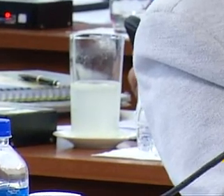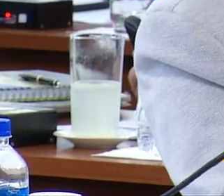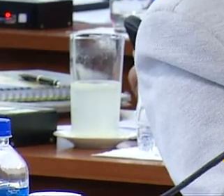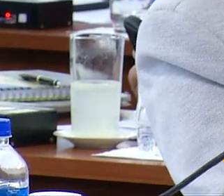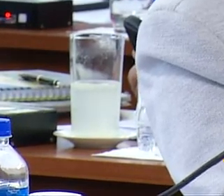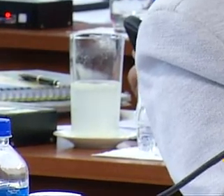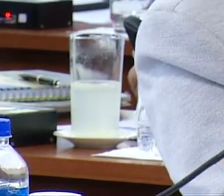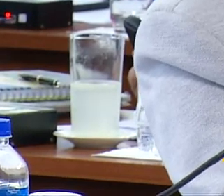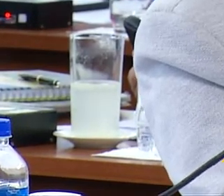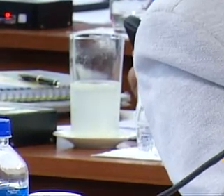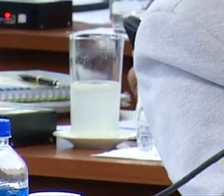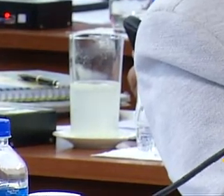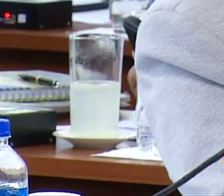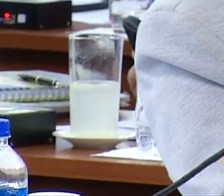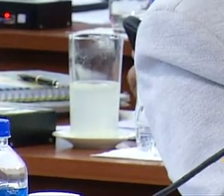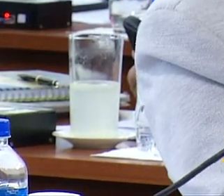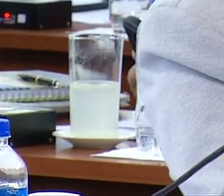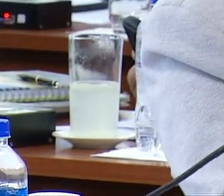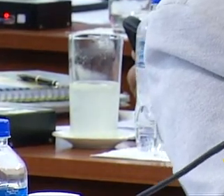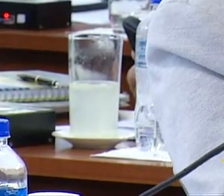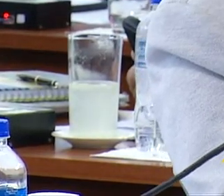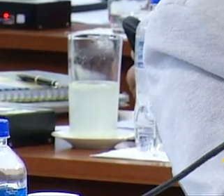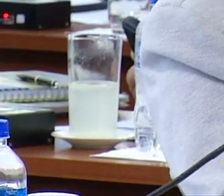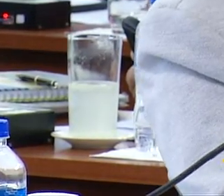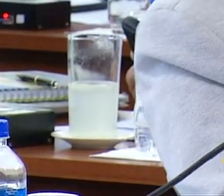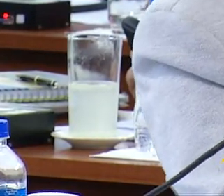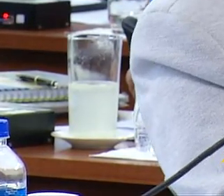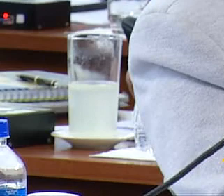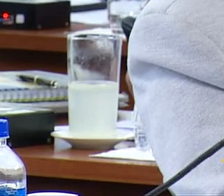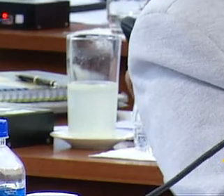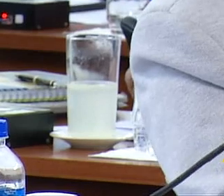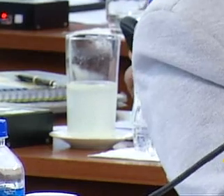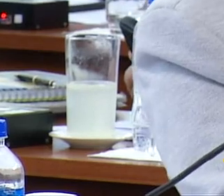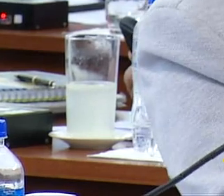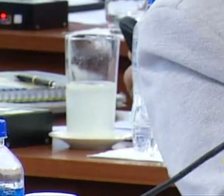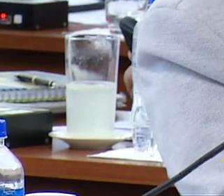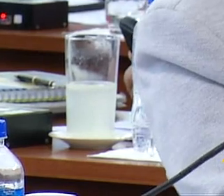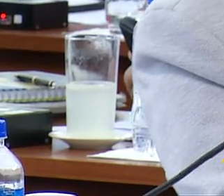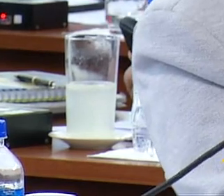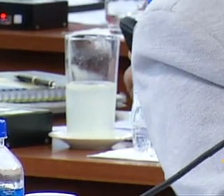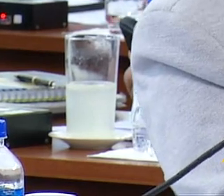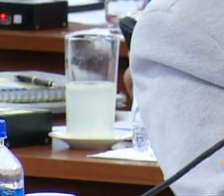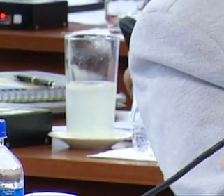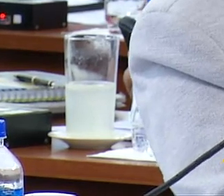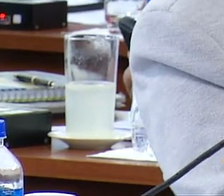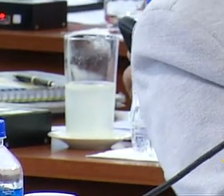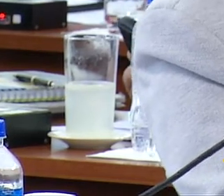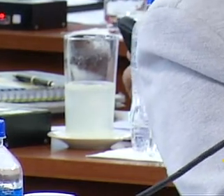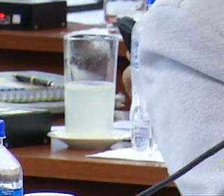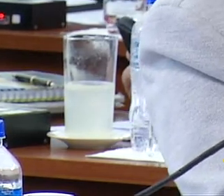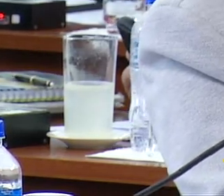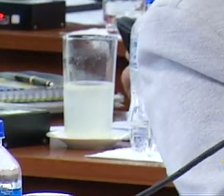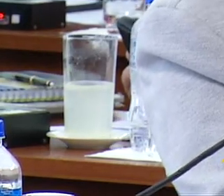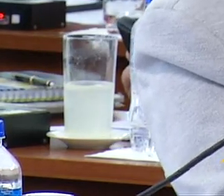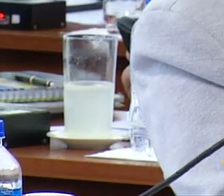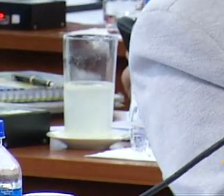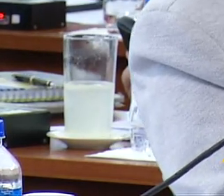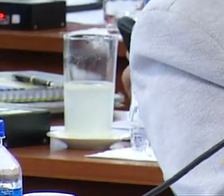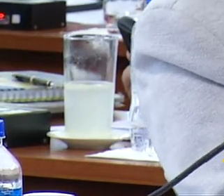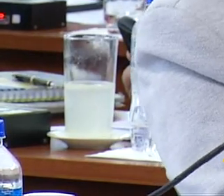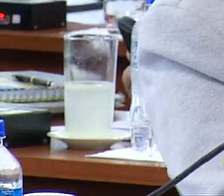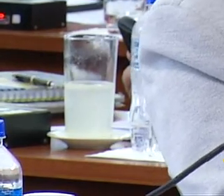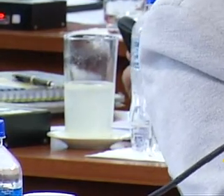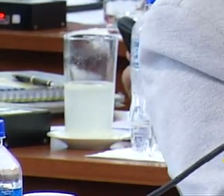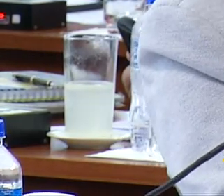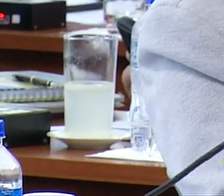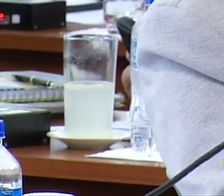você tiver pauta de interesse público, é uma coisa. Se tiver pauta de denominação de rua ou denominação de escola, é